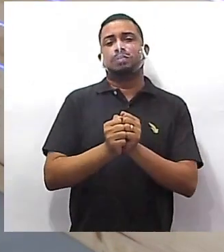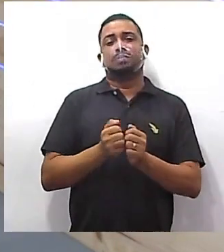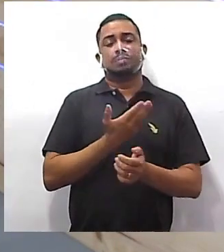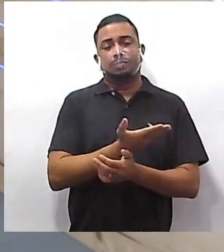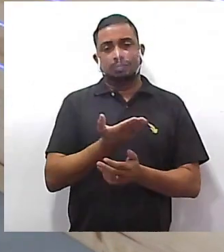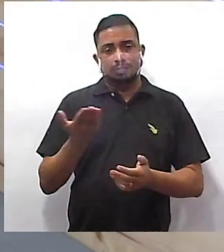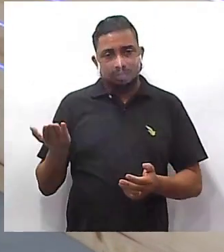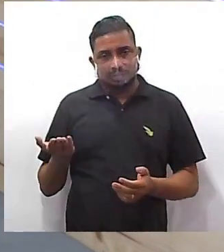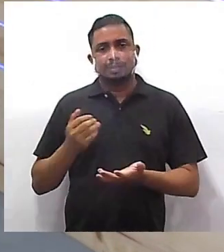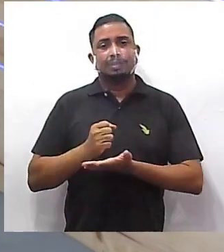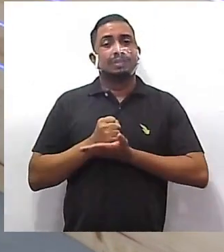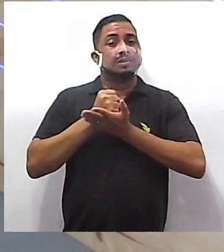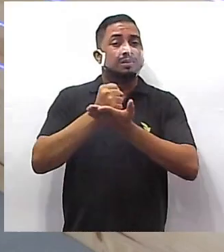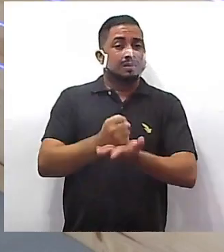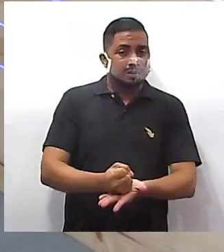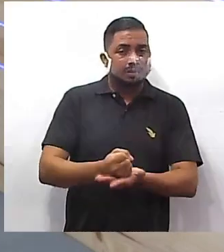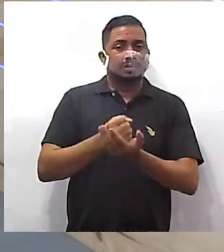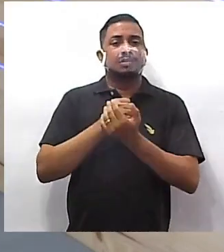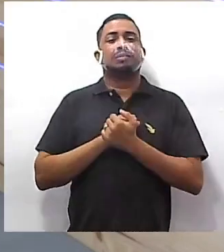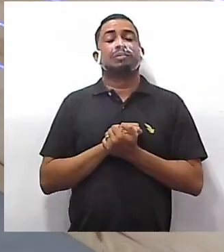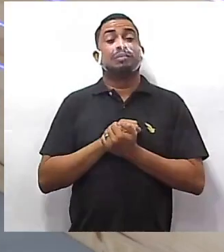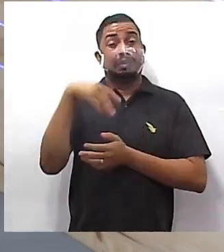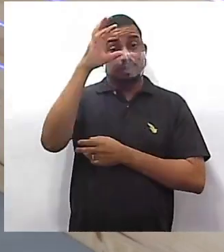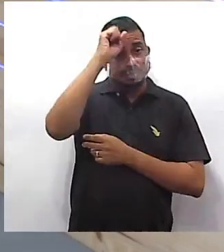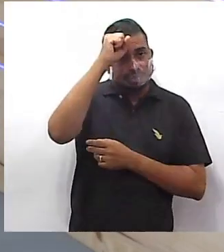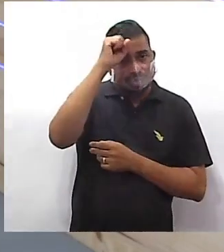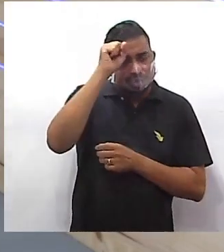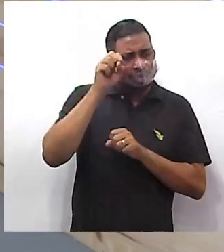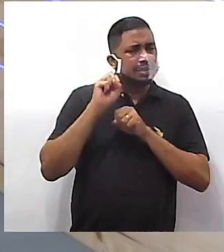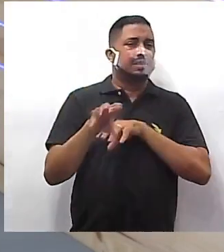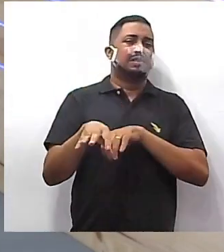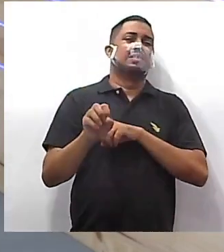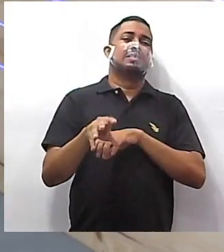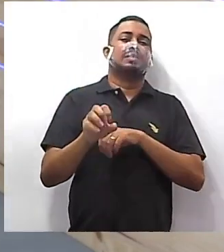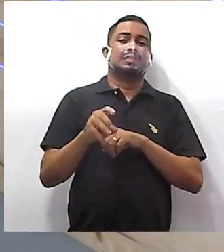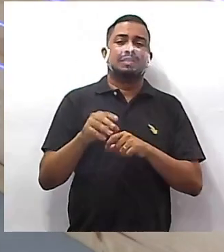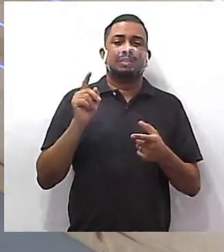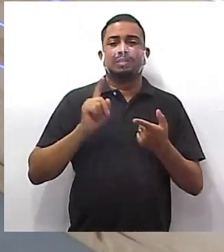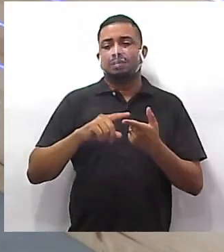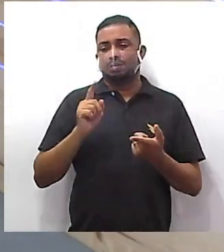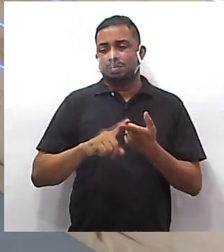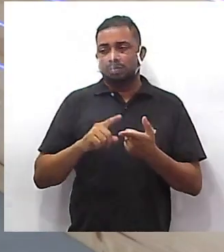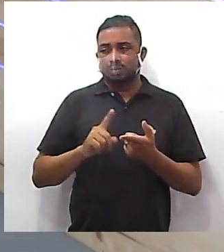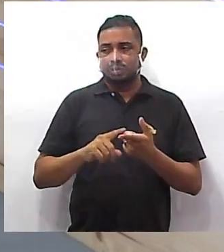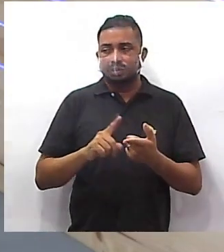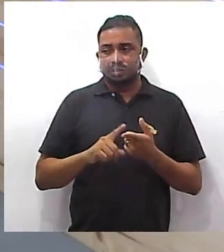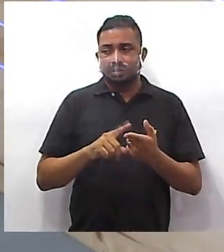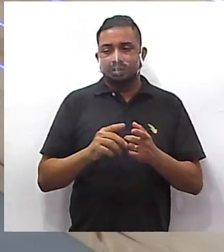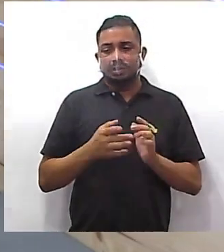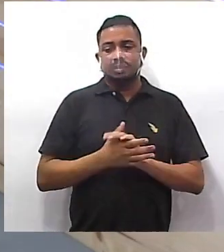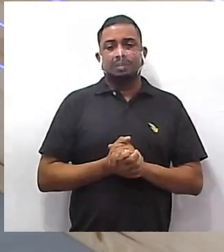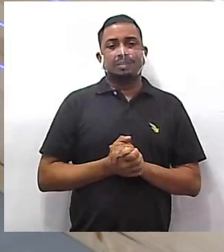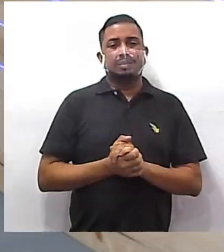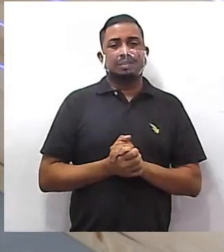né? Contribuindo, né? Aprendendo e ensinando também, né?